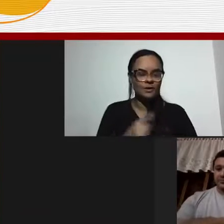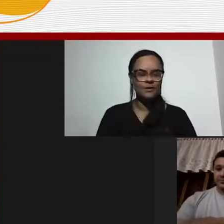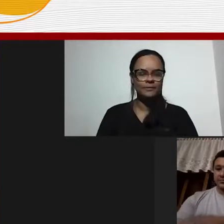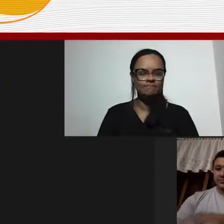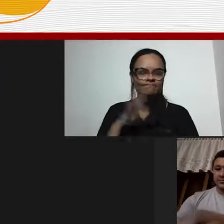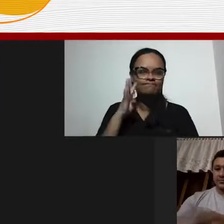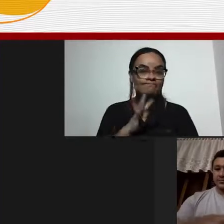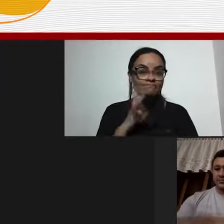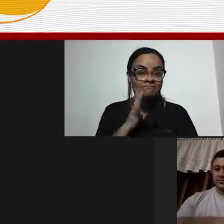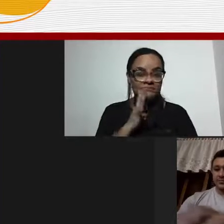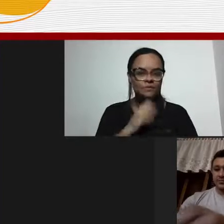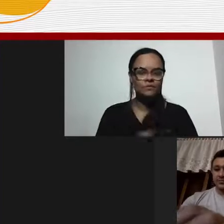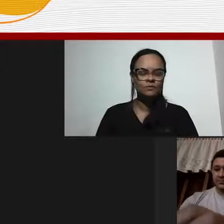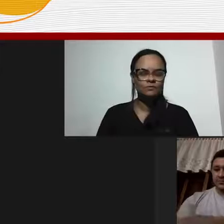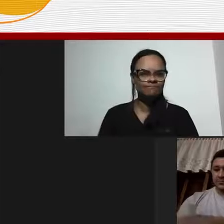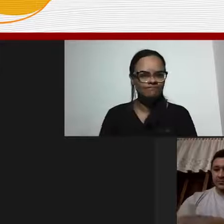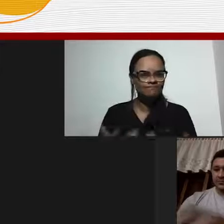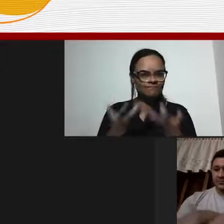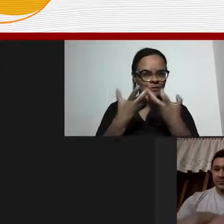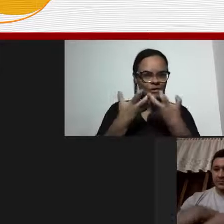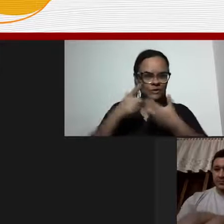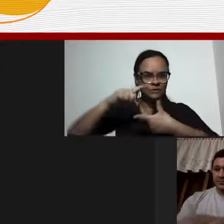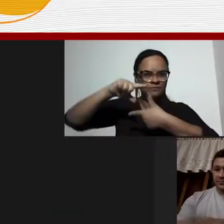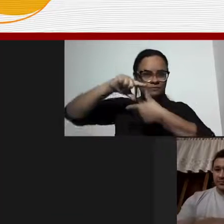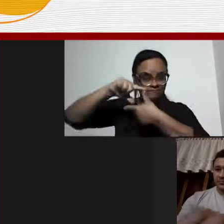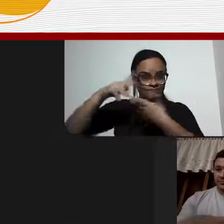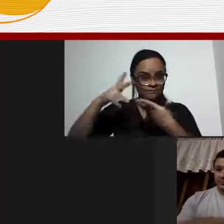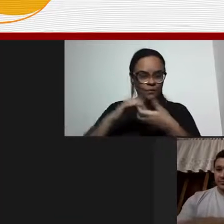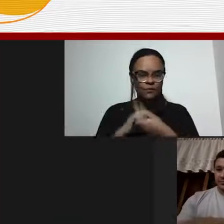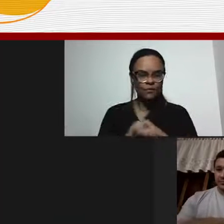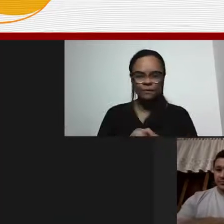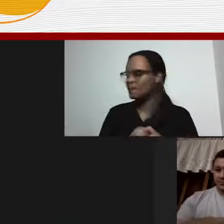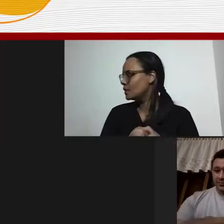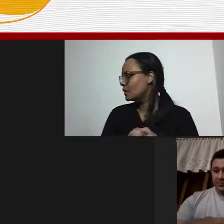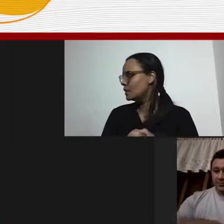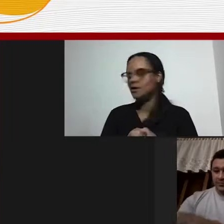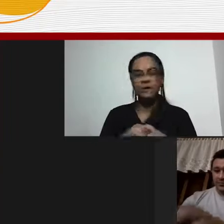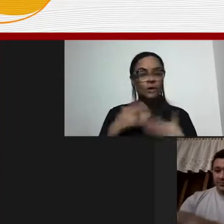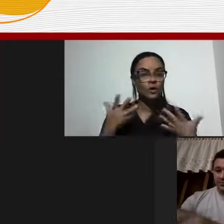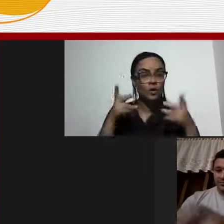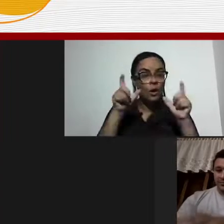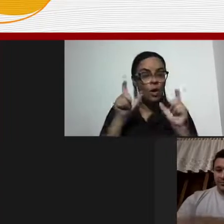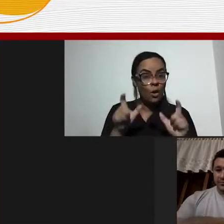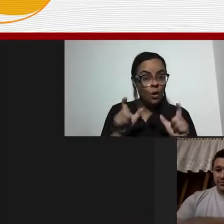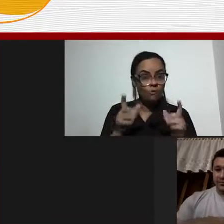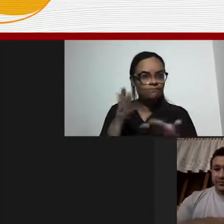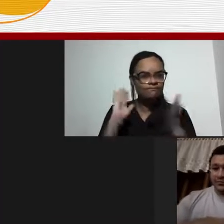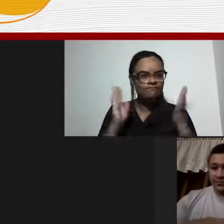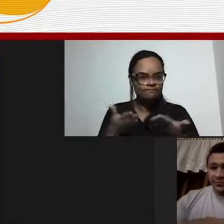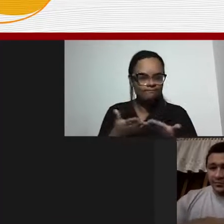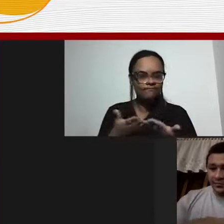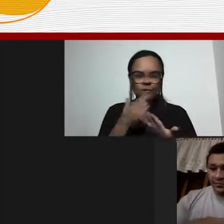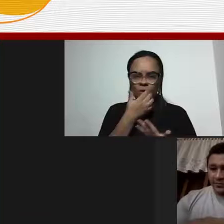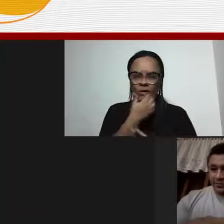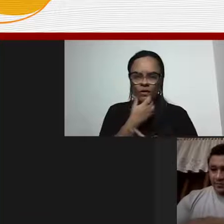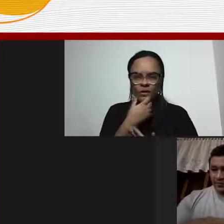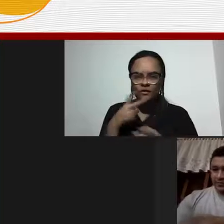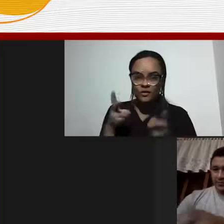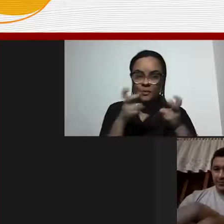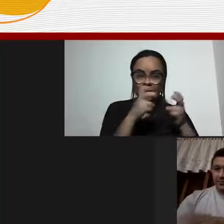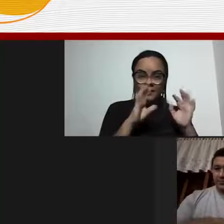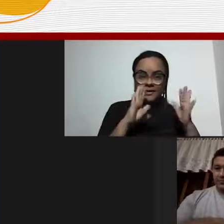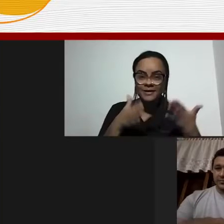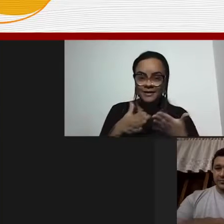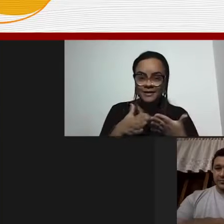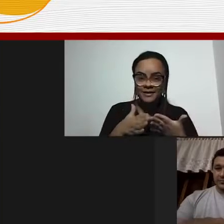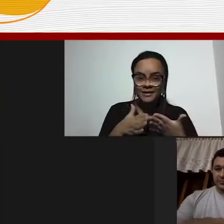Isso nos motiva a estar representando o Brasil em alto nível. E hoje, Clodô, não sei se você já observou, eu não estou